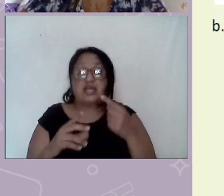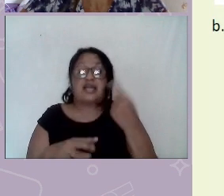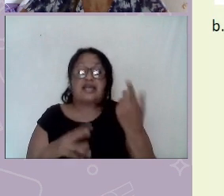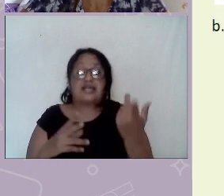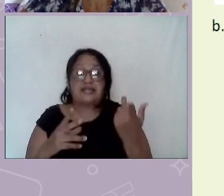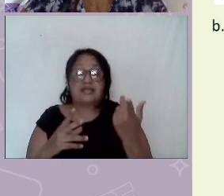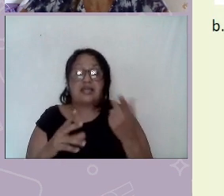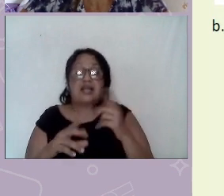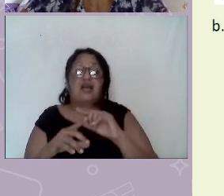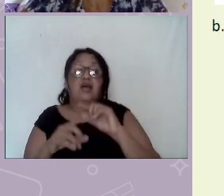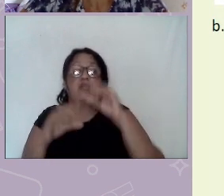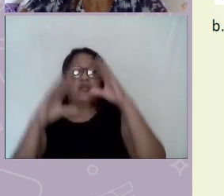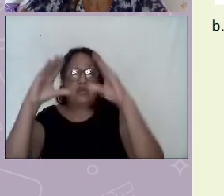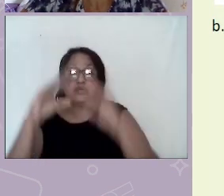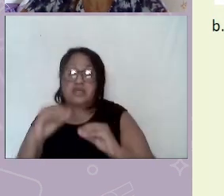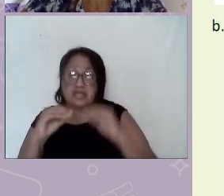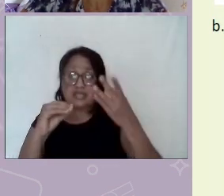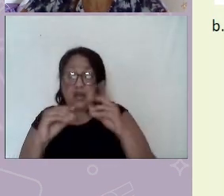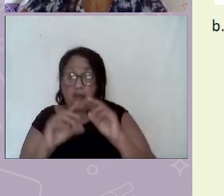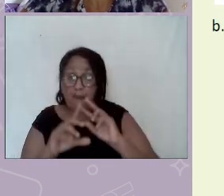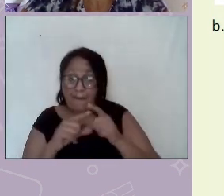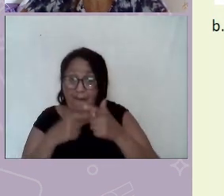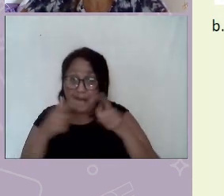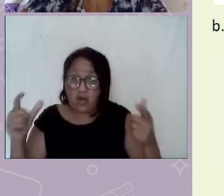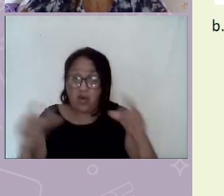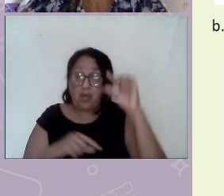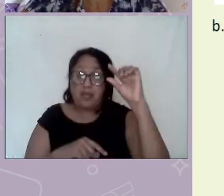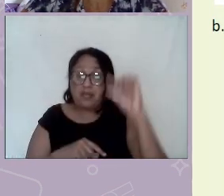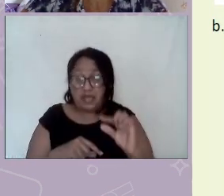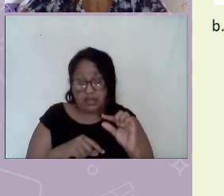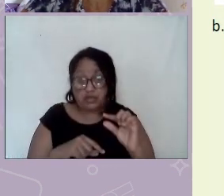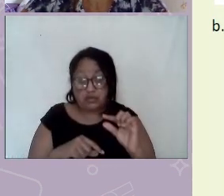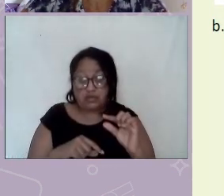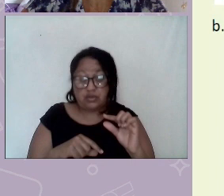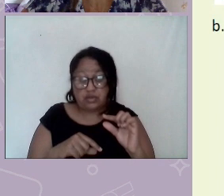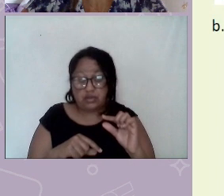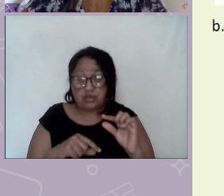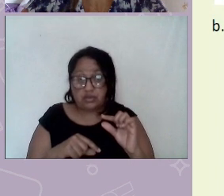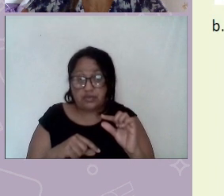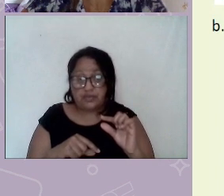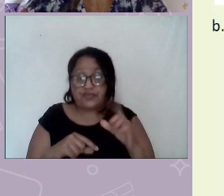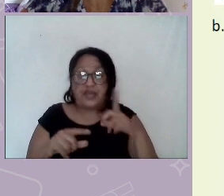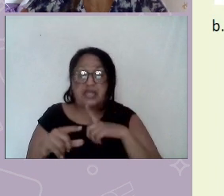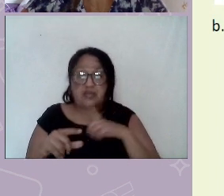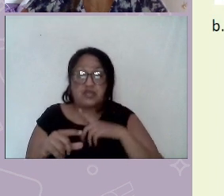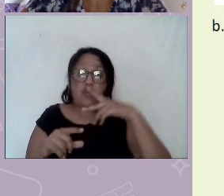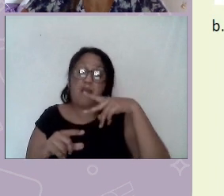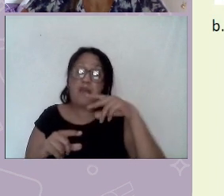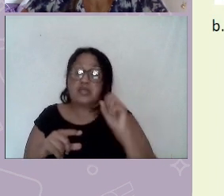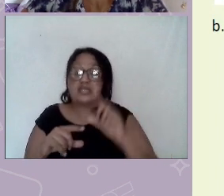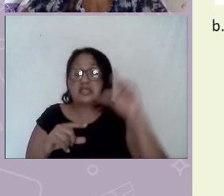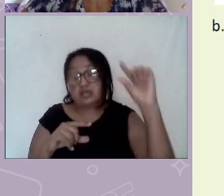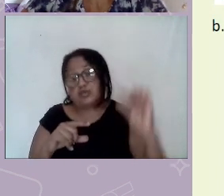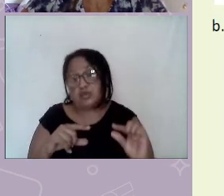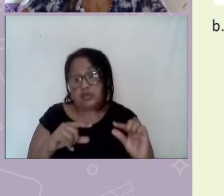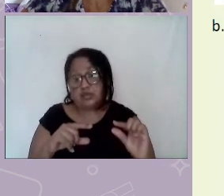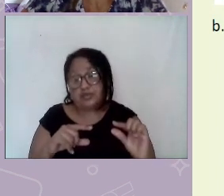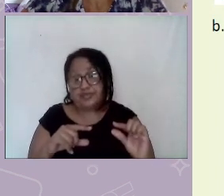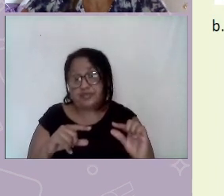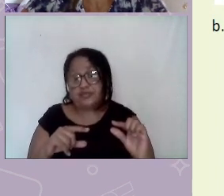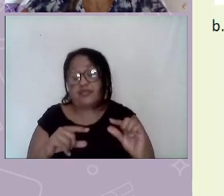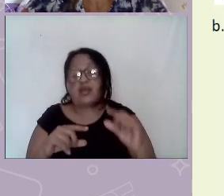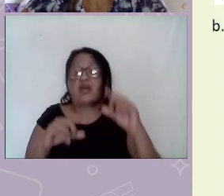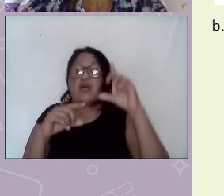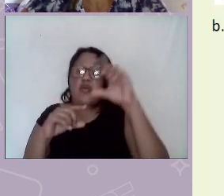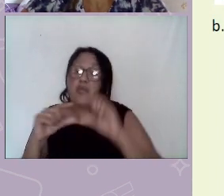potencial de redução maior menos o potencial de redução menor aqui eu tenho os potenciais de redução então seria o